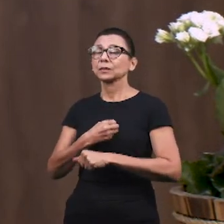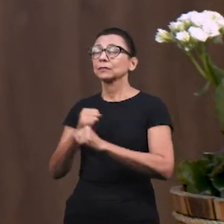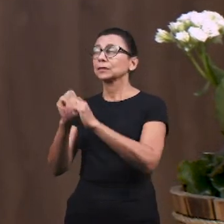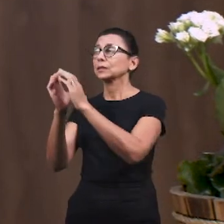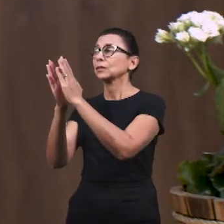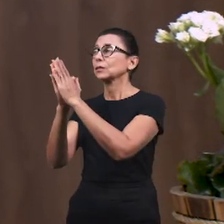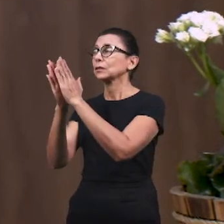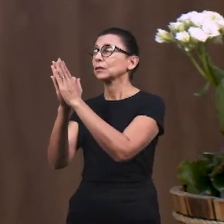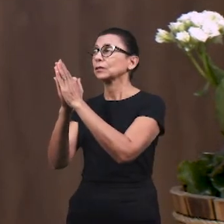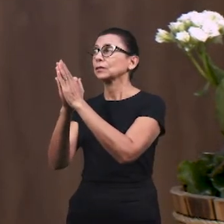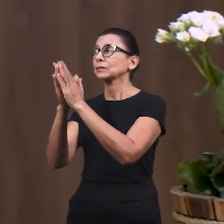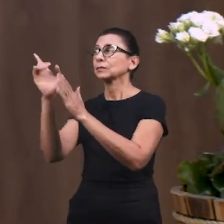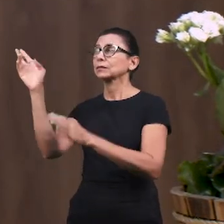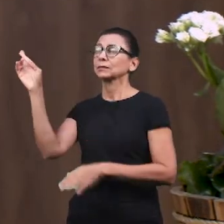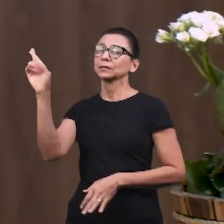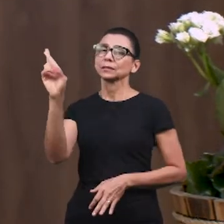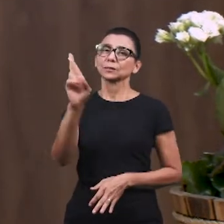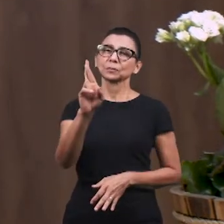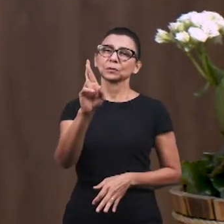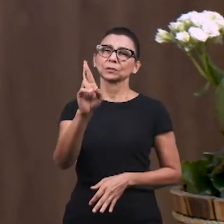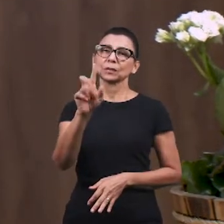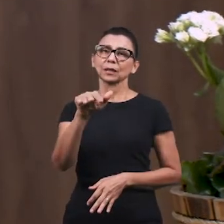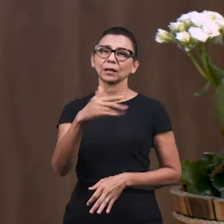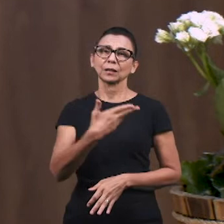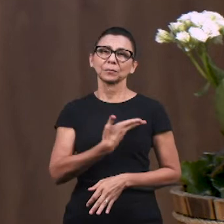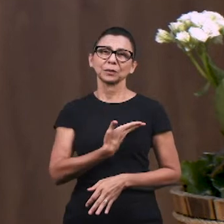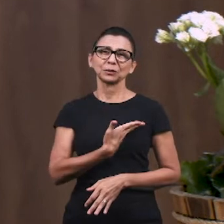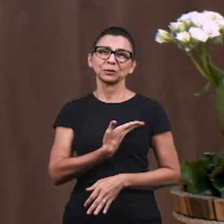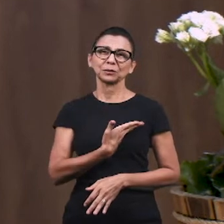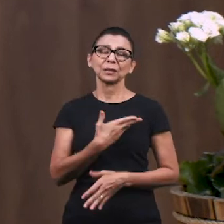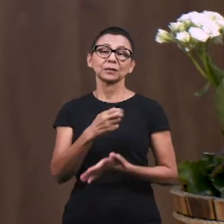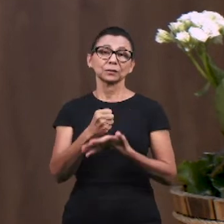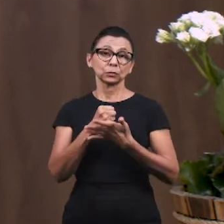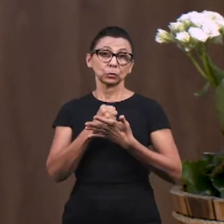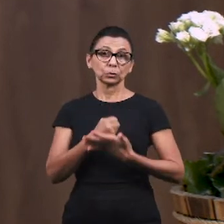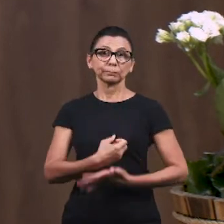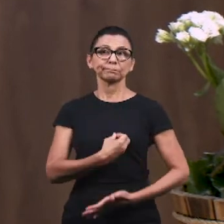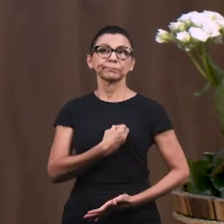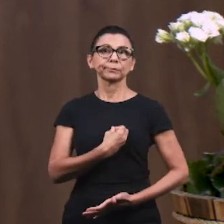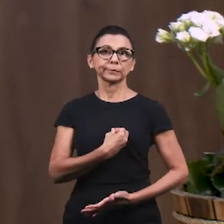Ele é a bênção, Ele é o amigo fiel, Ele é socorro